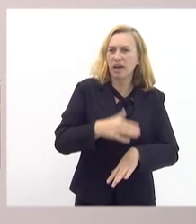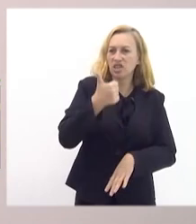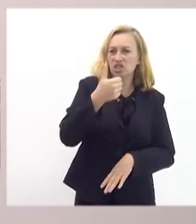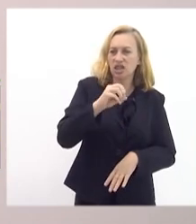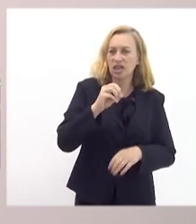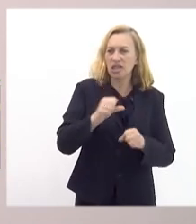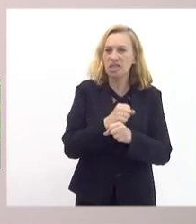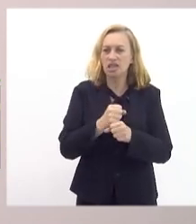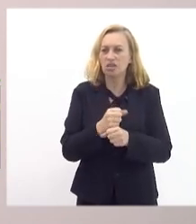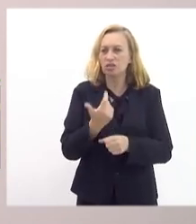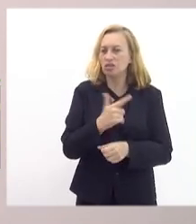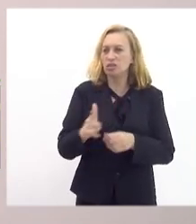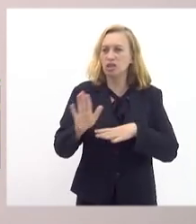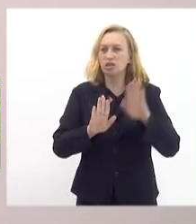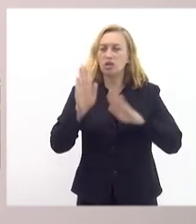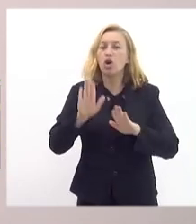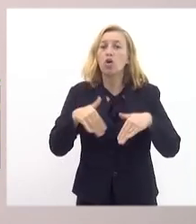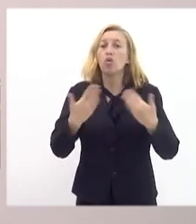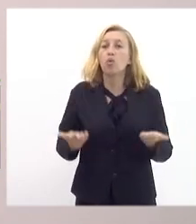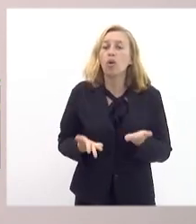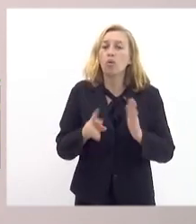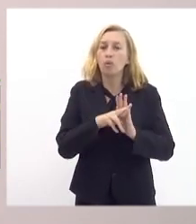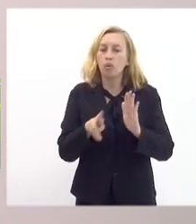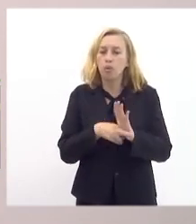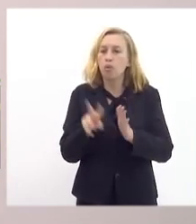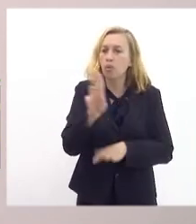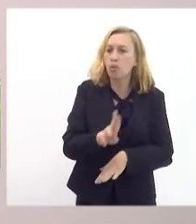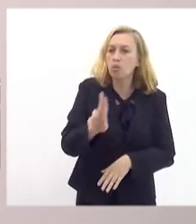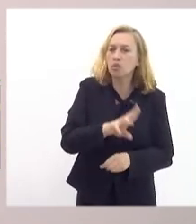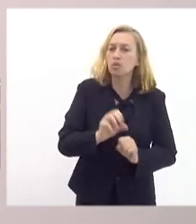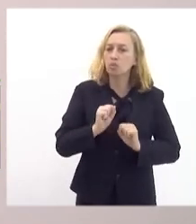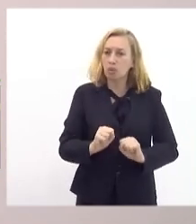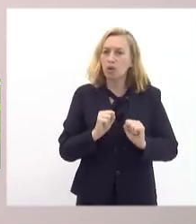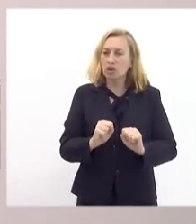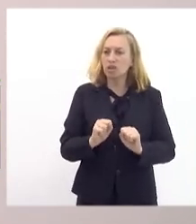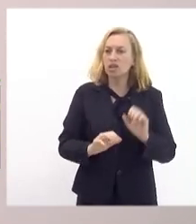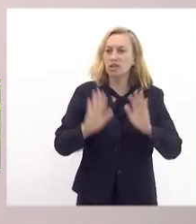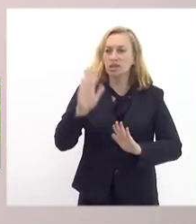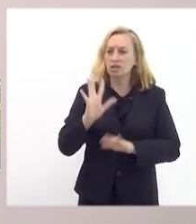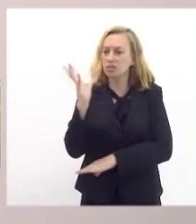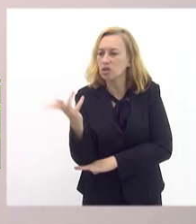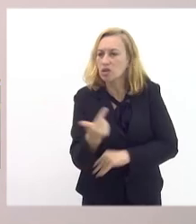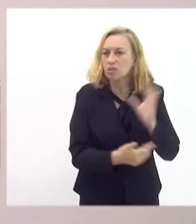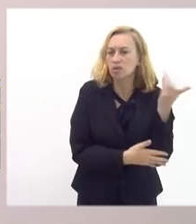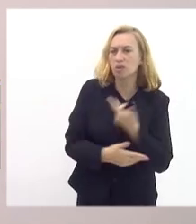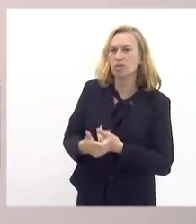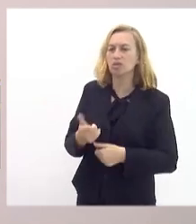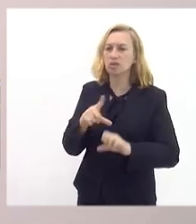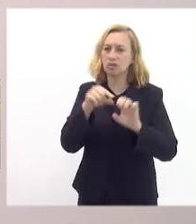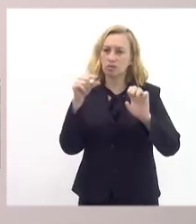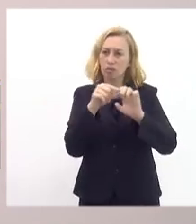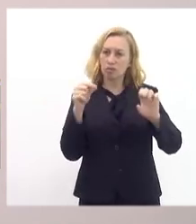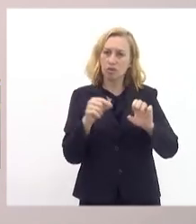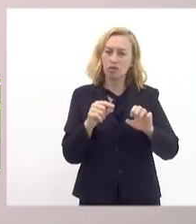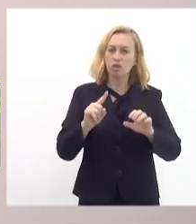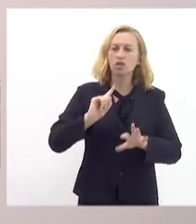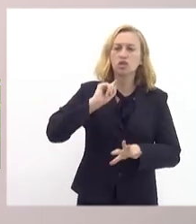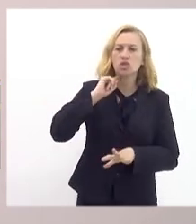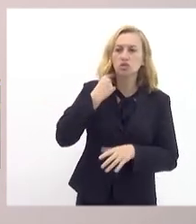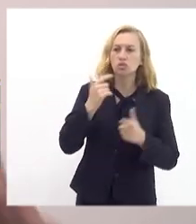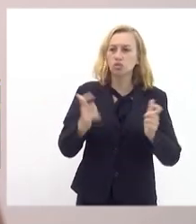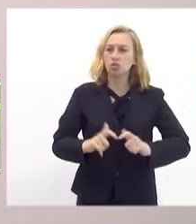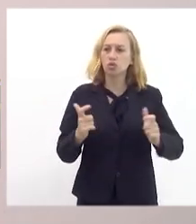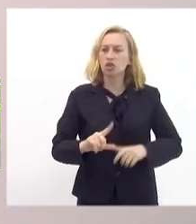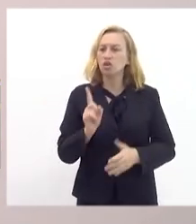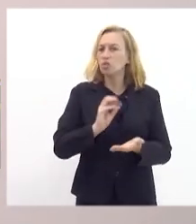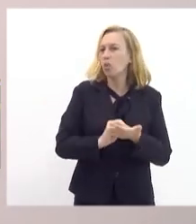anos também tem licença Qual é o critério que se utiliza é de licenciamento ambiental para esses Empreendimentos que polui por